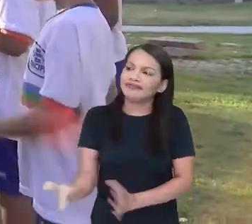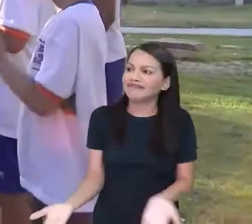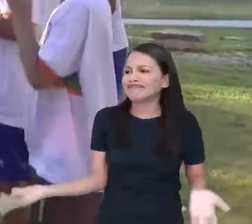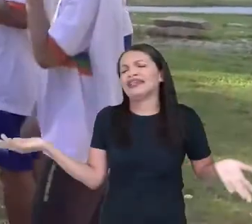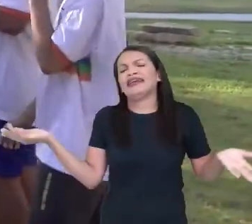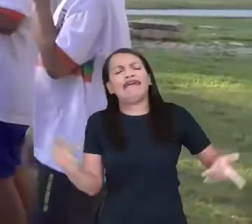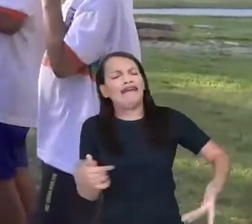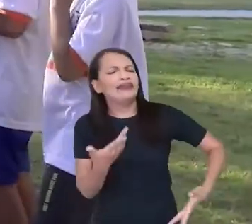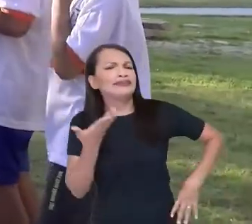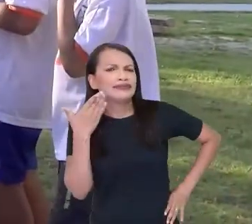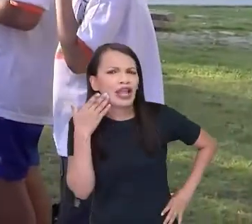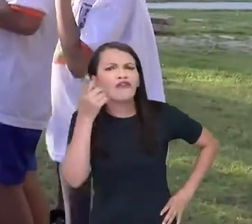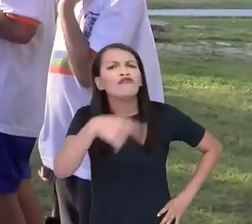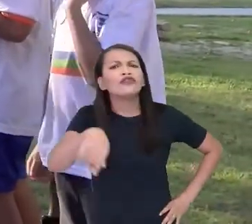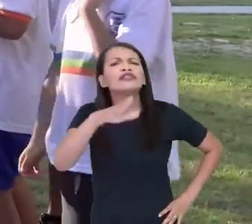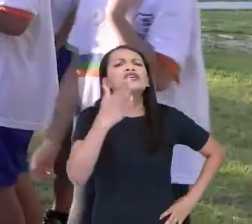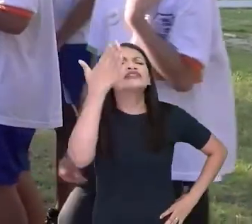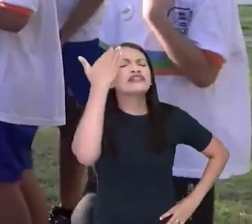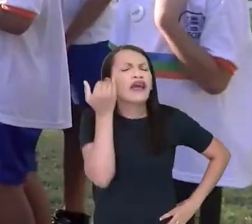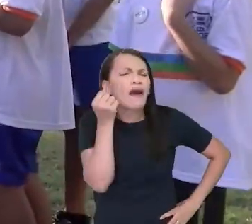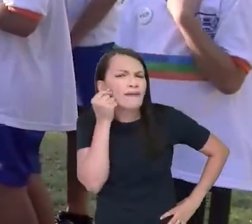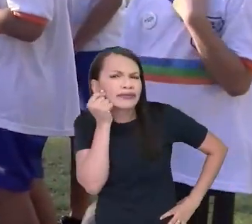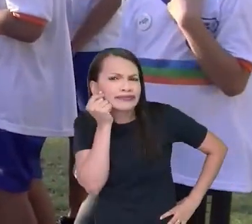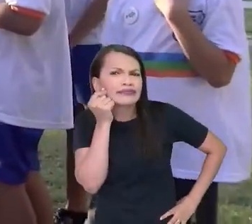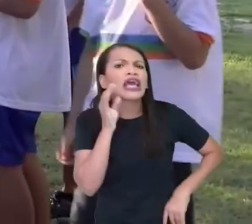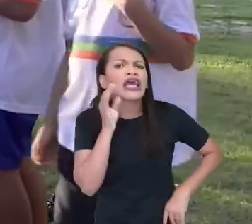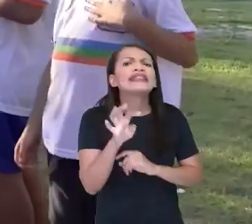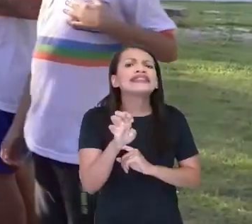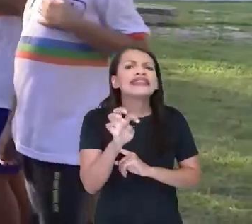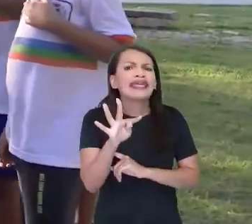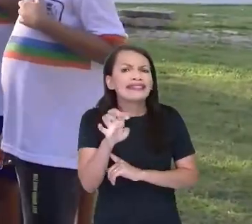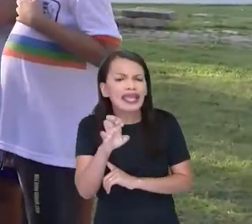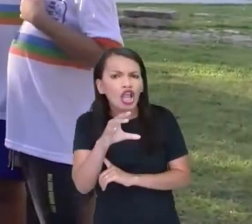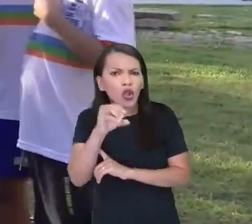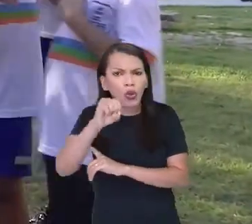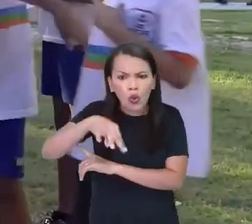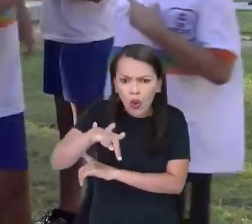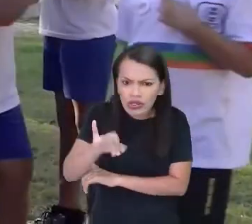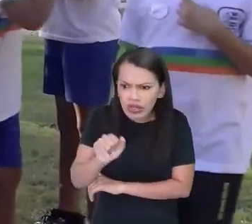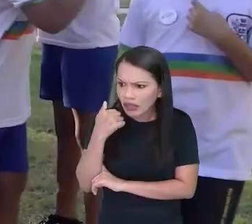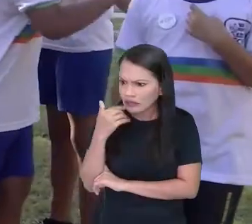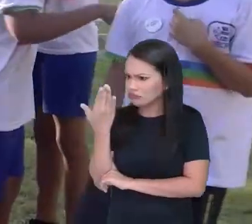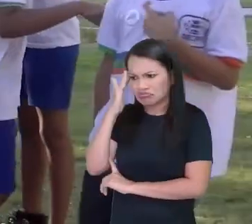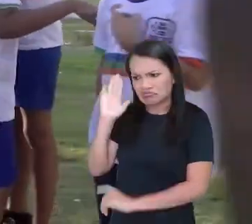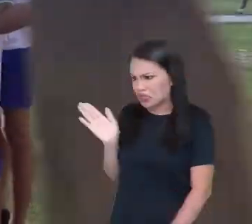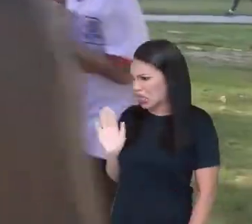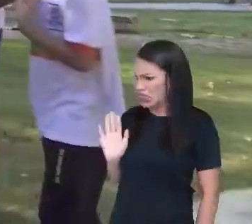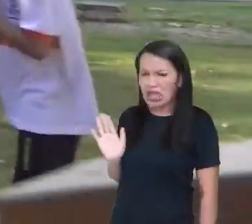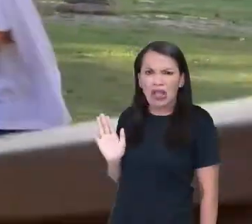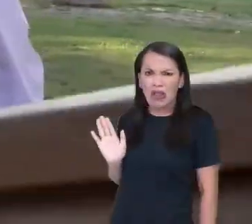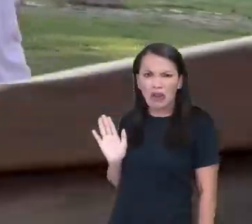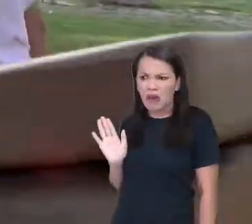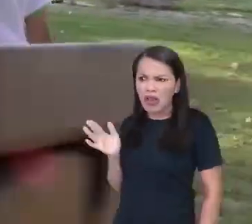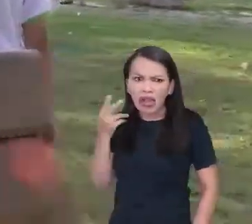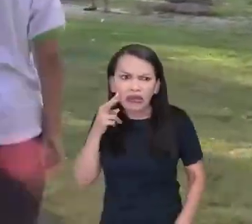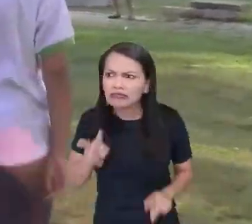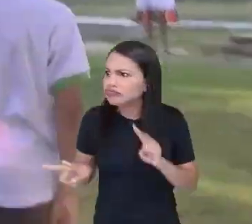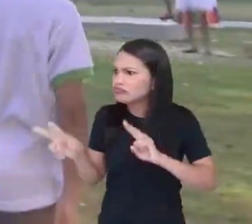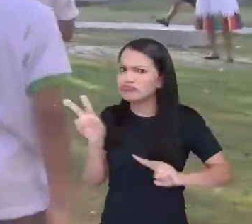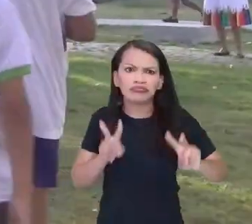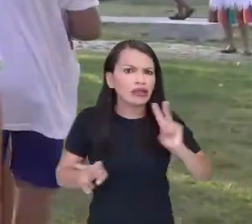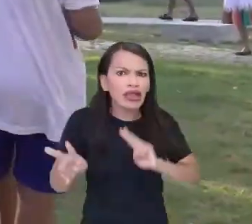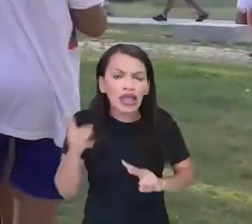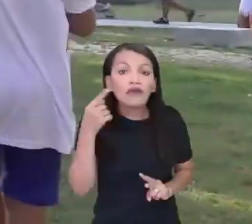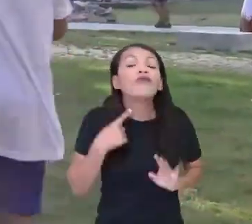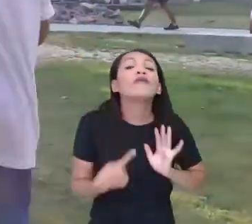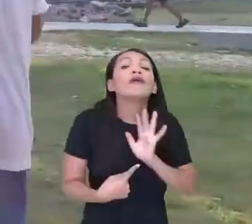Tá. Vocês sabem onde tá Teté Conta? Não! Eu por aqui. Deixa eu apresentar,